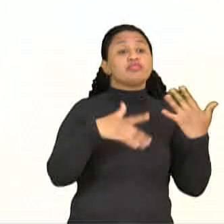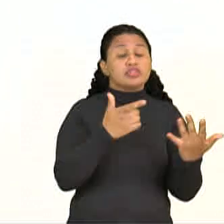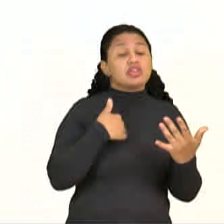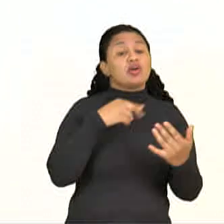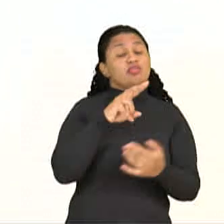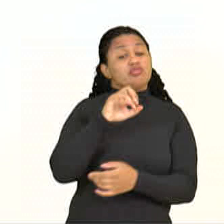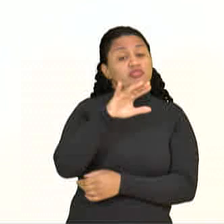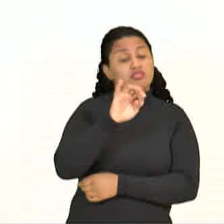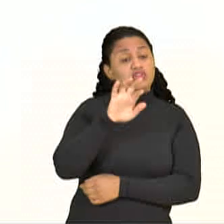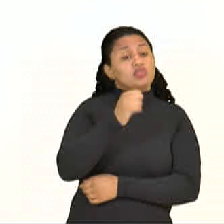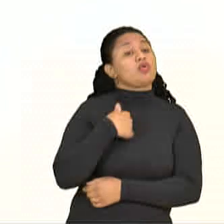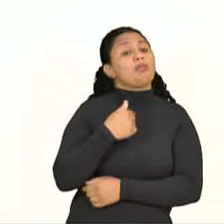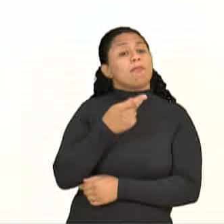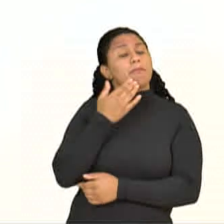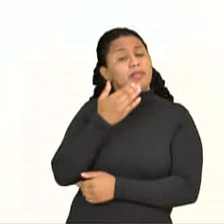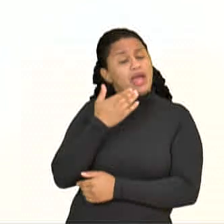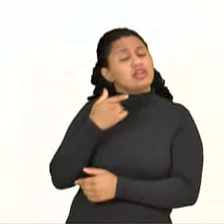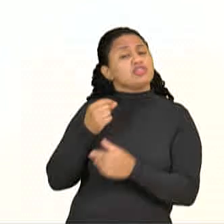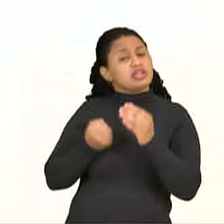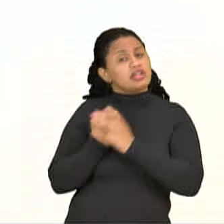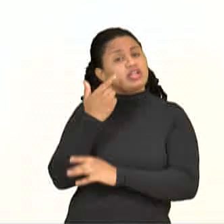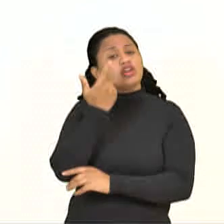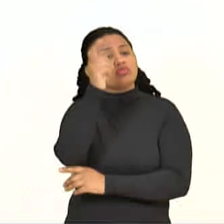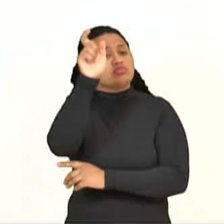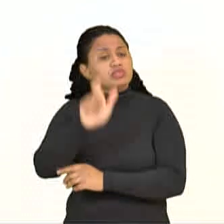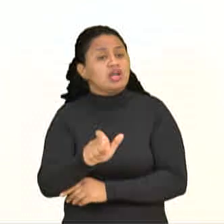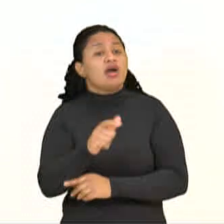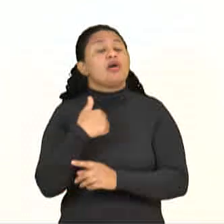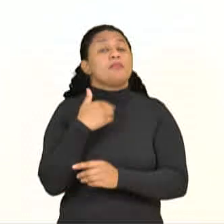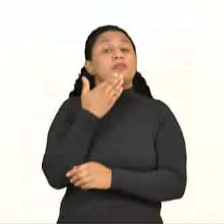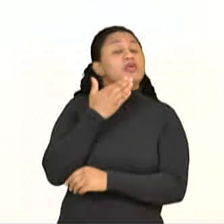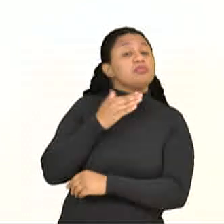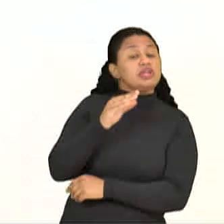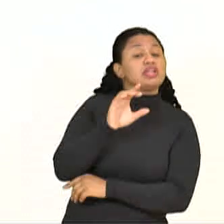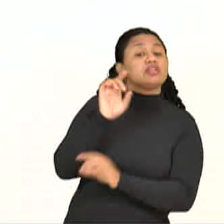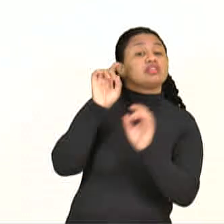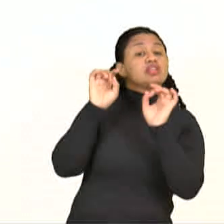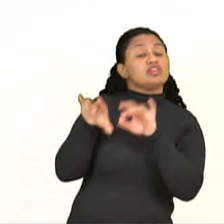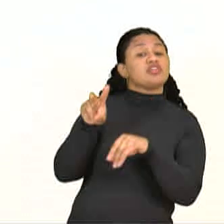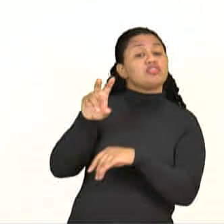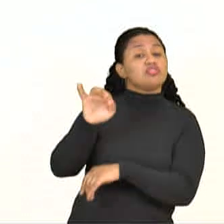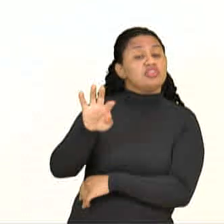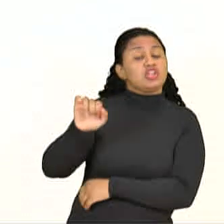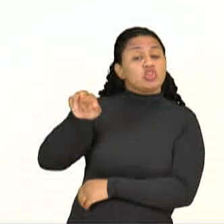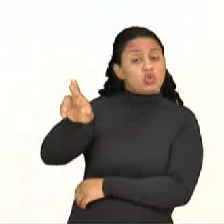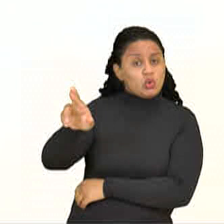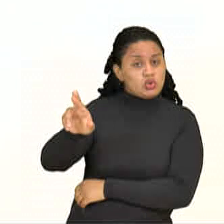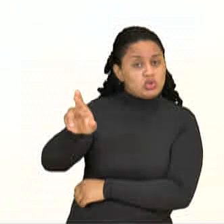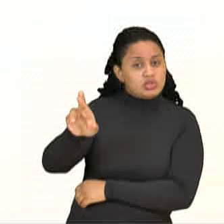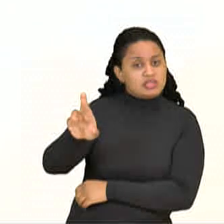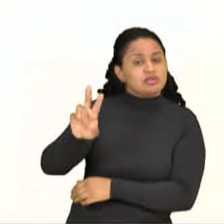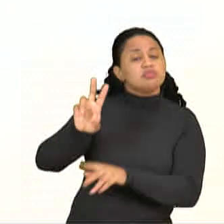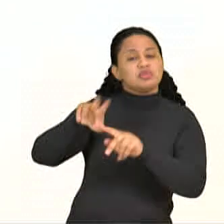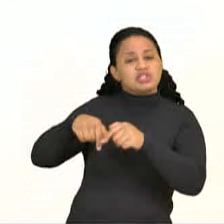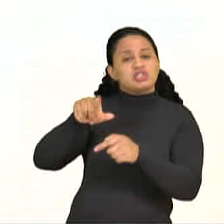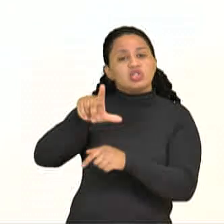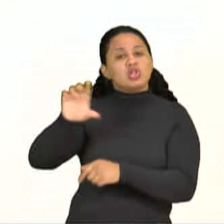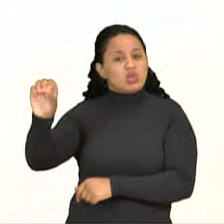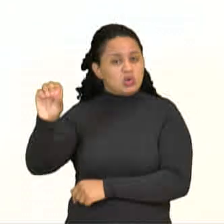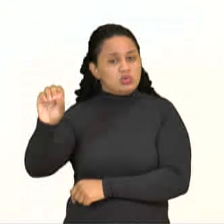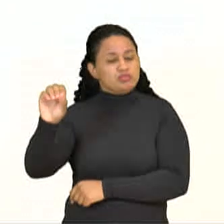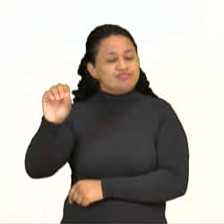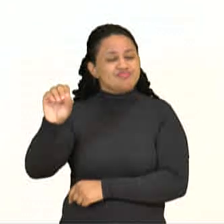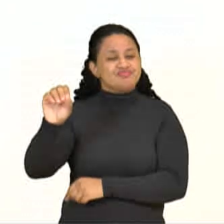para que Victor lhe faça uma companheira, prometendo assim deixar Victor viver em paz, partindo para nunca